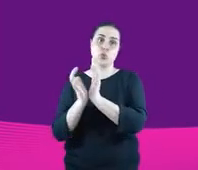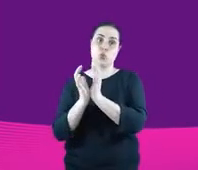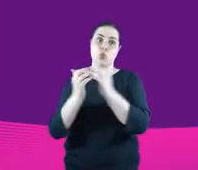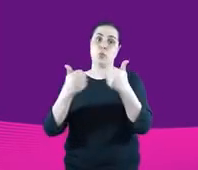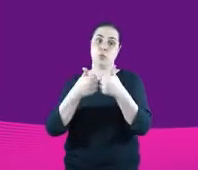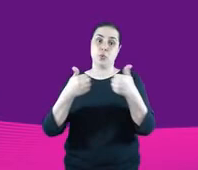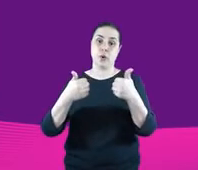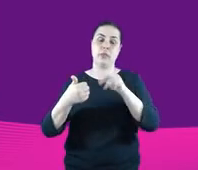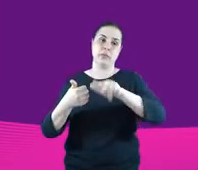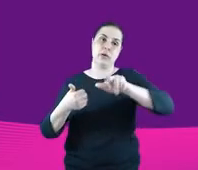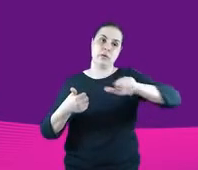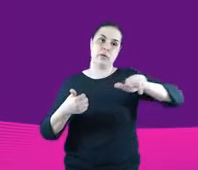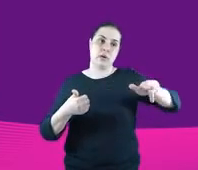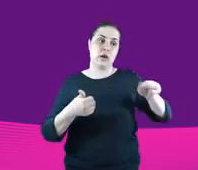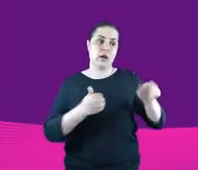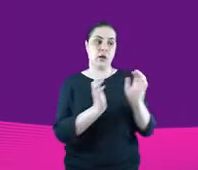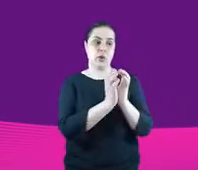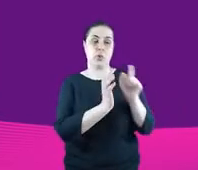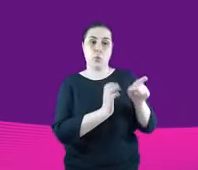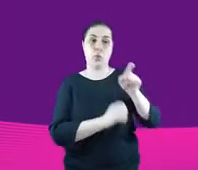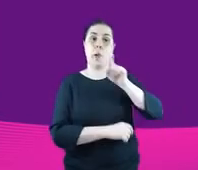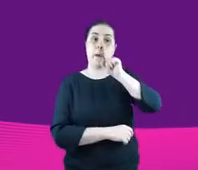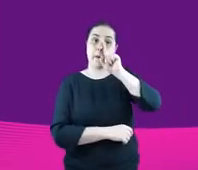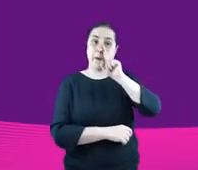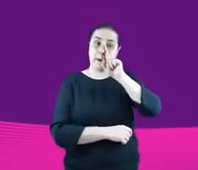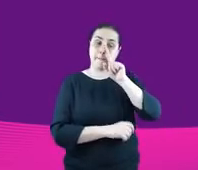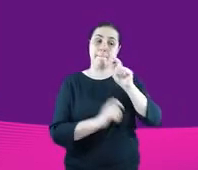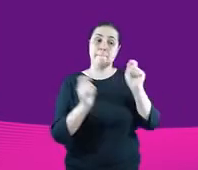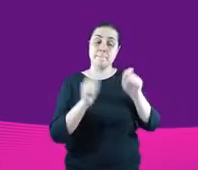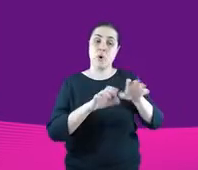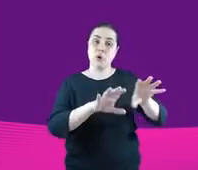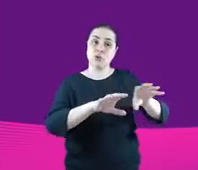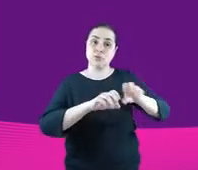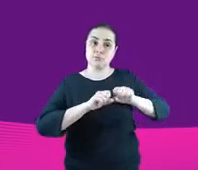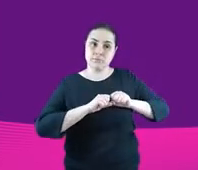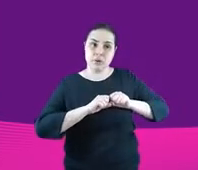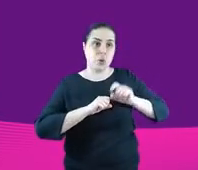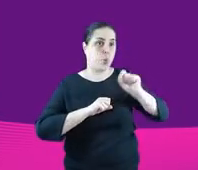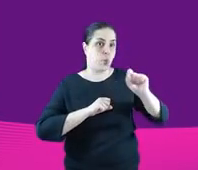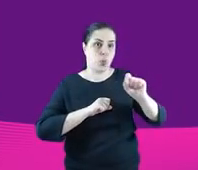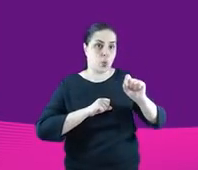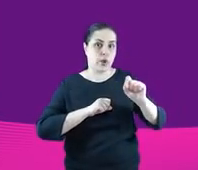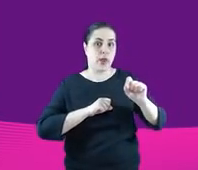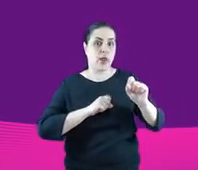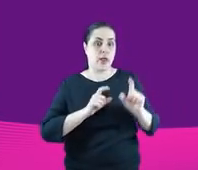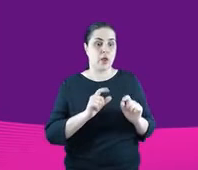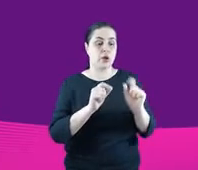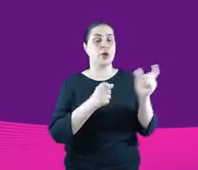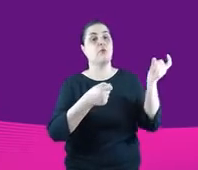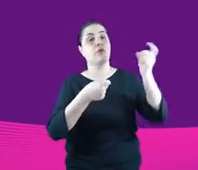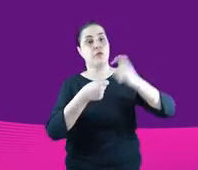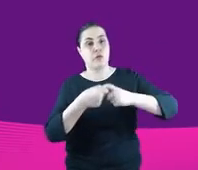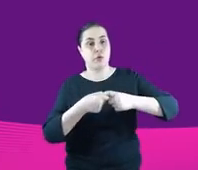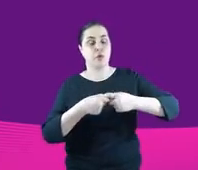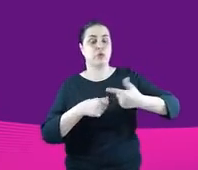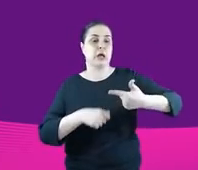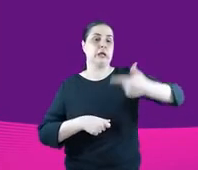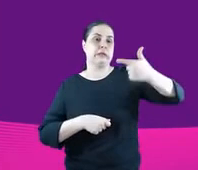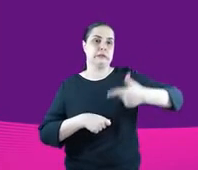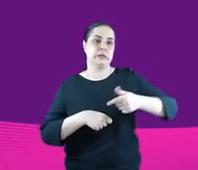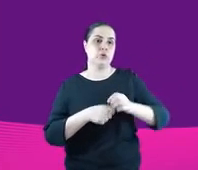estão vulneráveis a determinados riscos, por exemplo, risco de recorrência de um segundo tumor primário e sequelas de